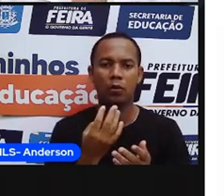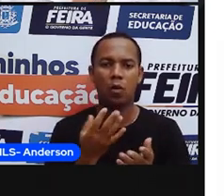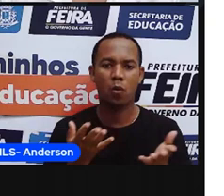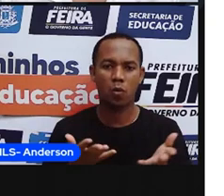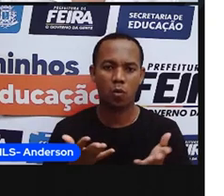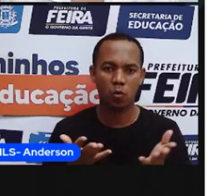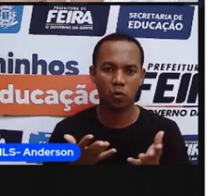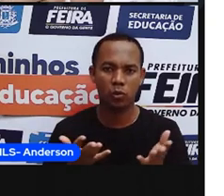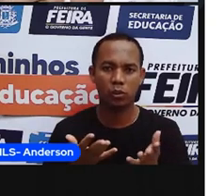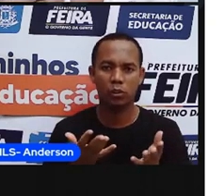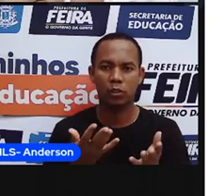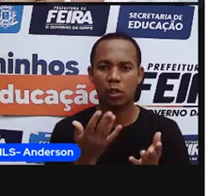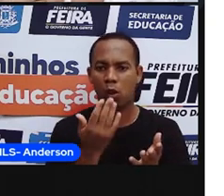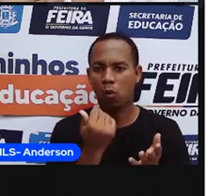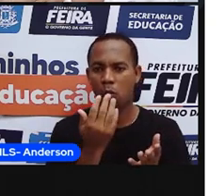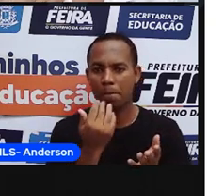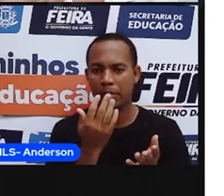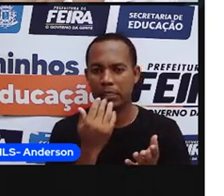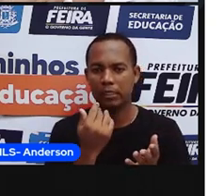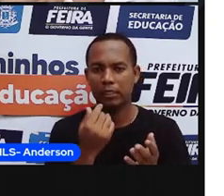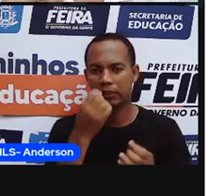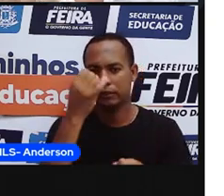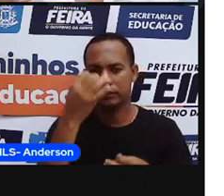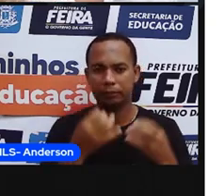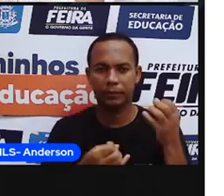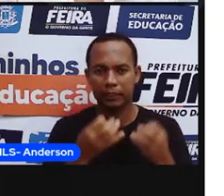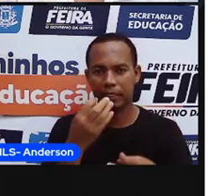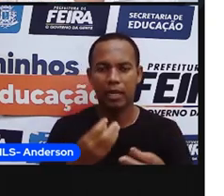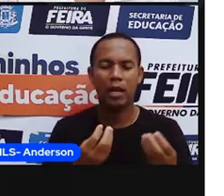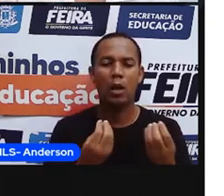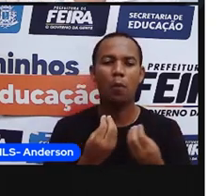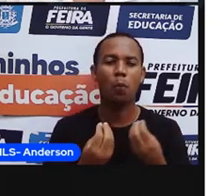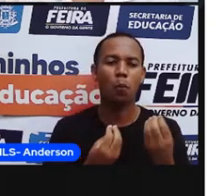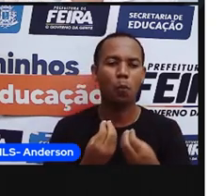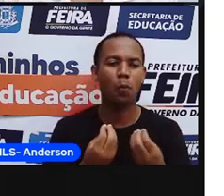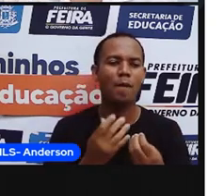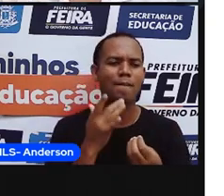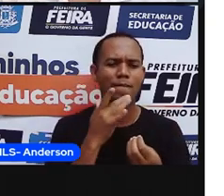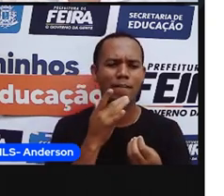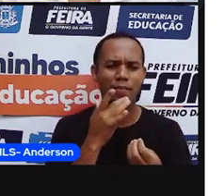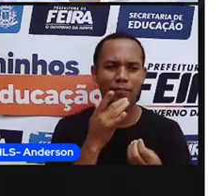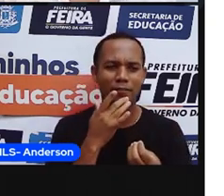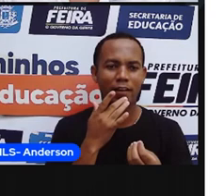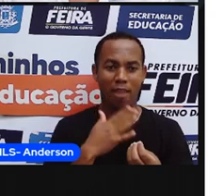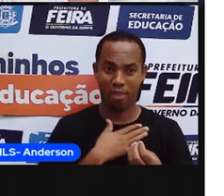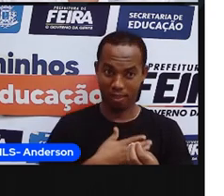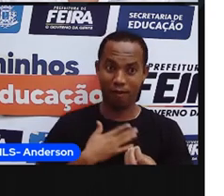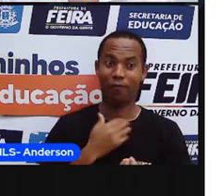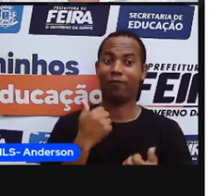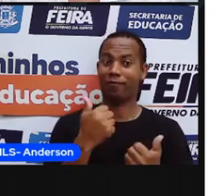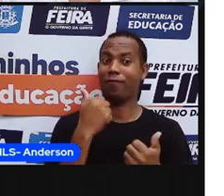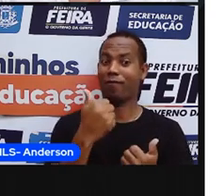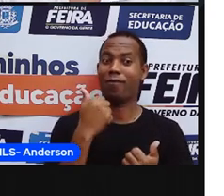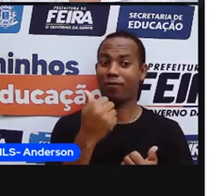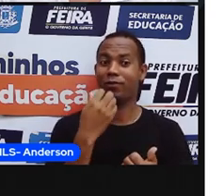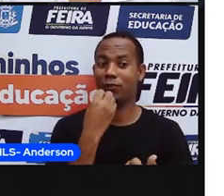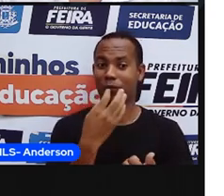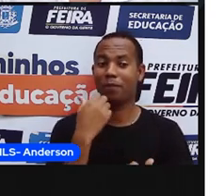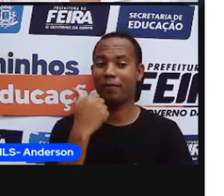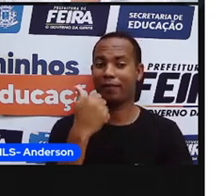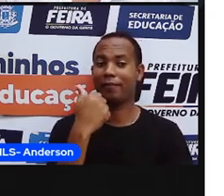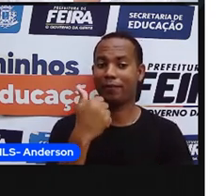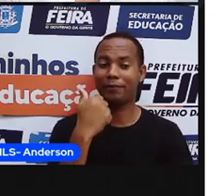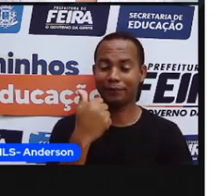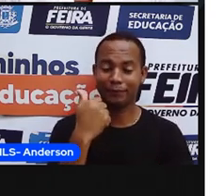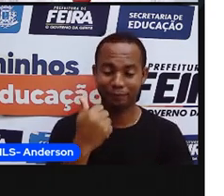comida. Comida que é uma coisa que eu gosto bastante. E que Anderson, eu acho que Anderson gosta, não sei. Você gosta, Anderson?